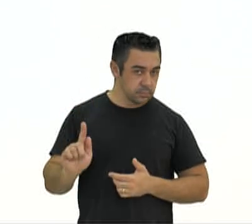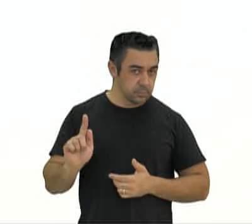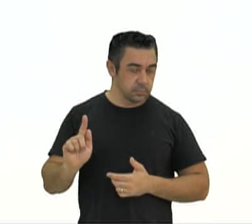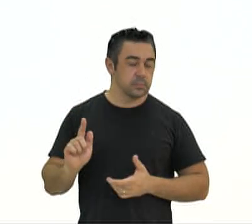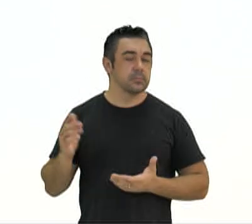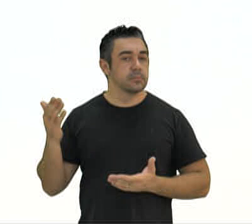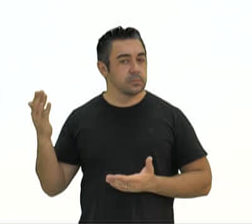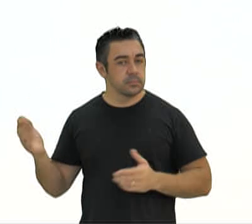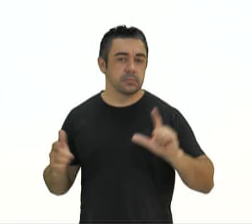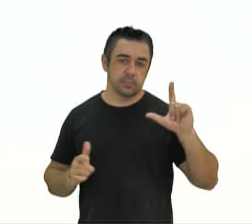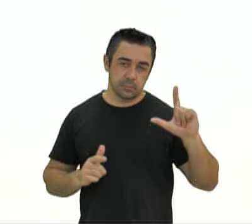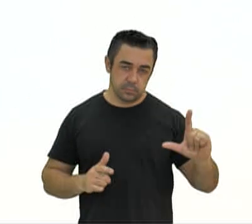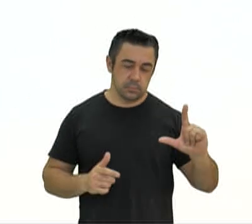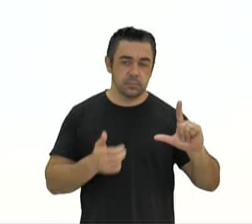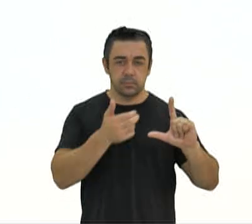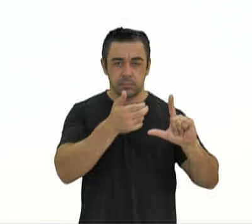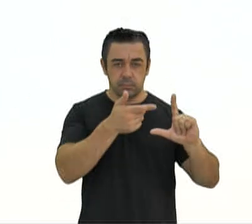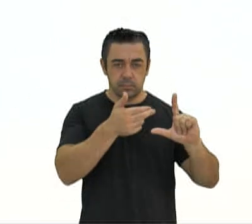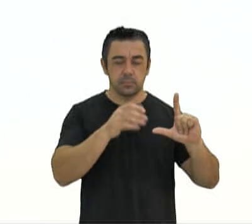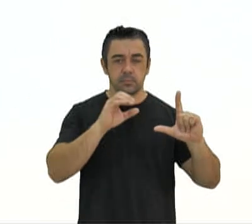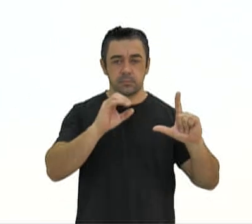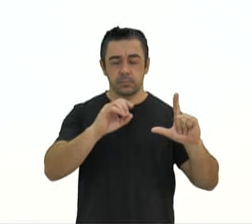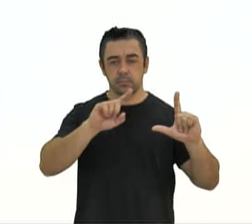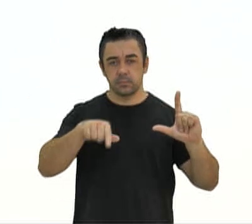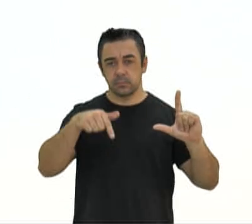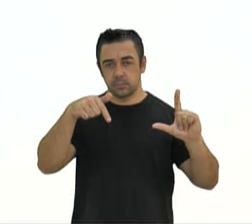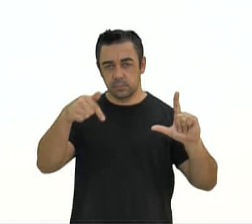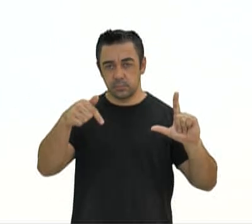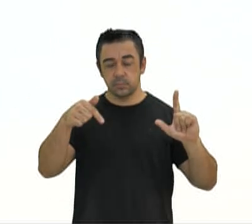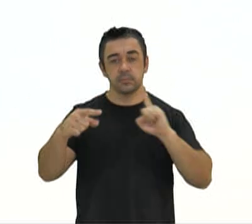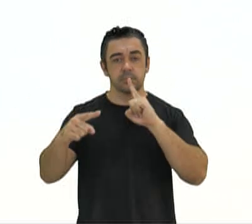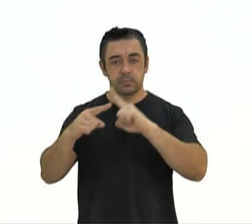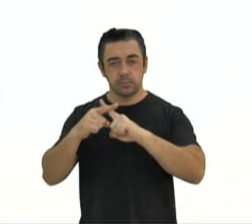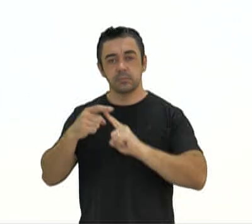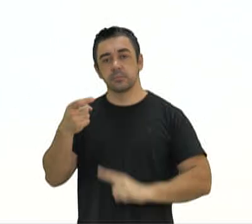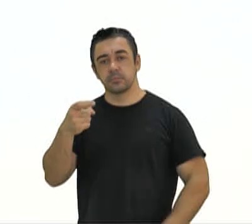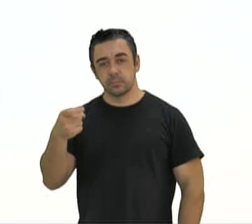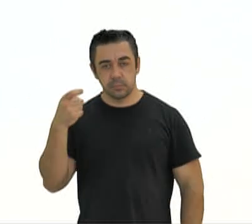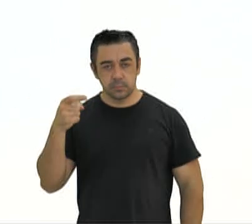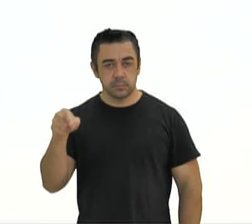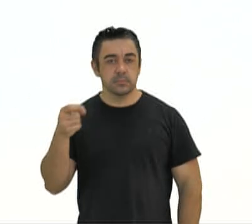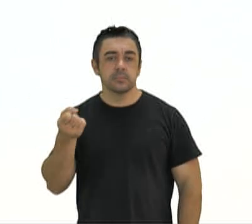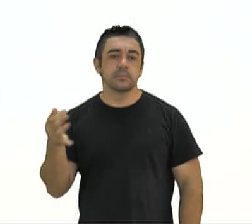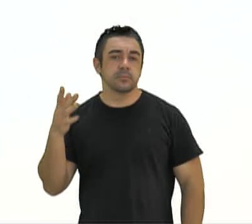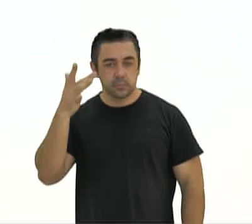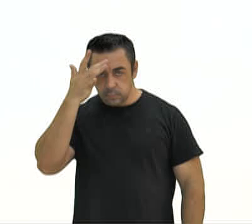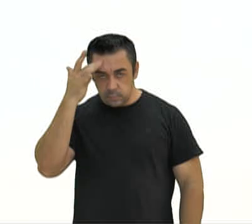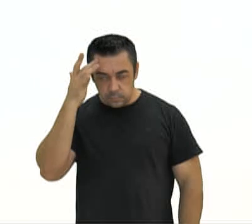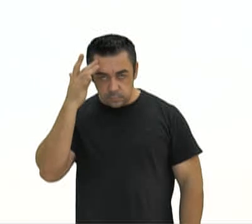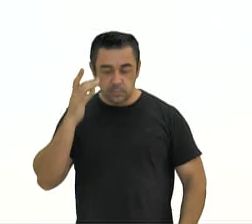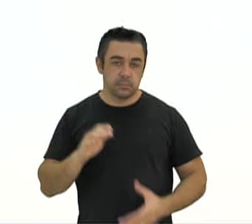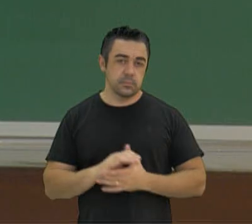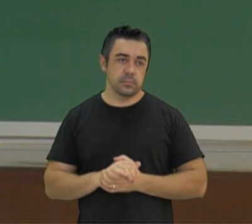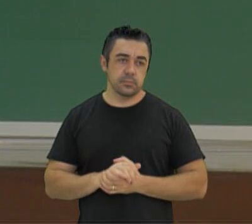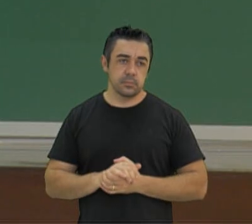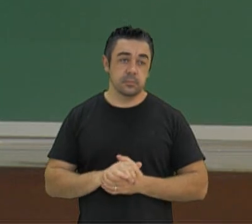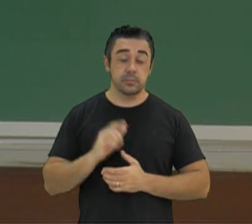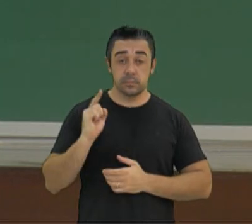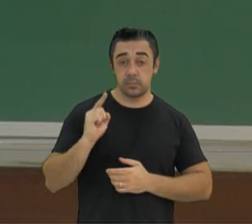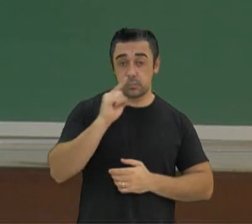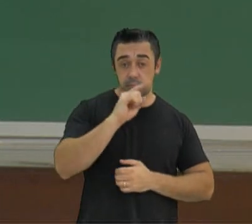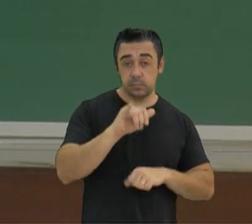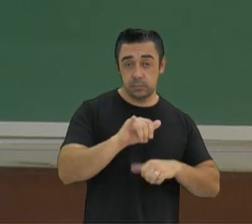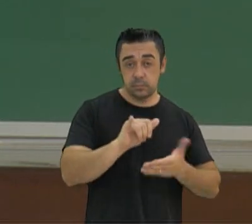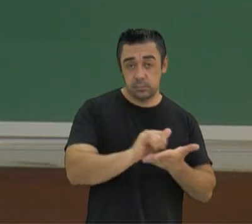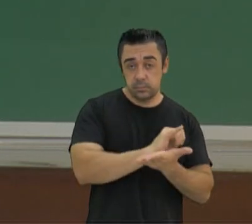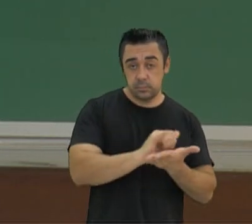a quantidade L é igual a 0,7 vezes a quantidade de pessoas X, tá? Já os nova-iorquinos,